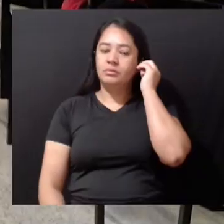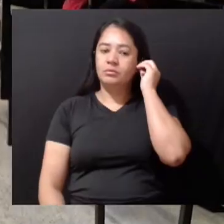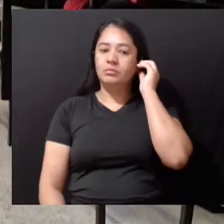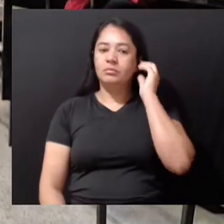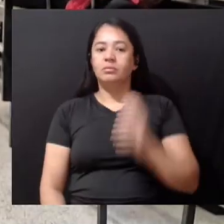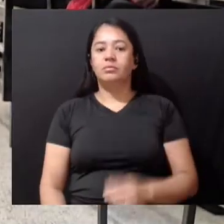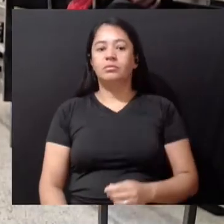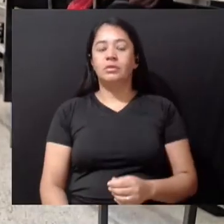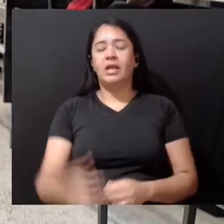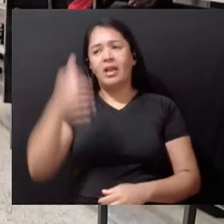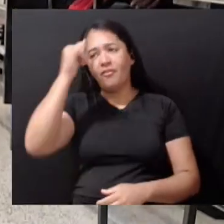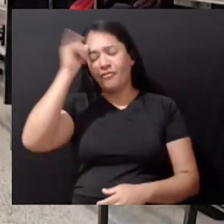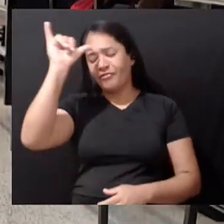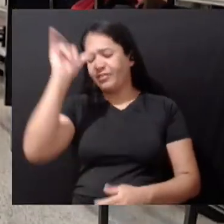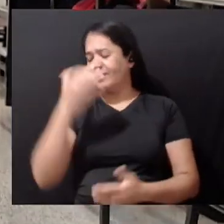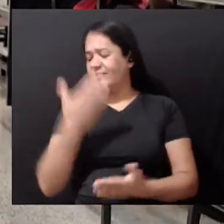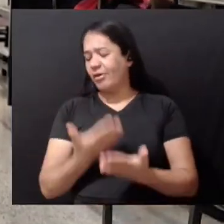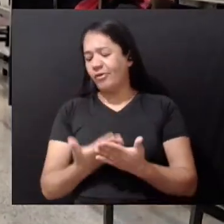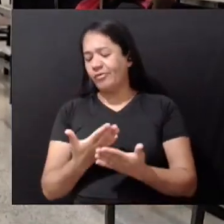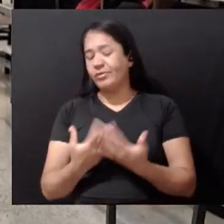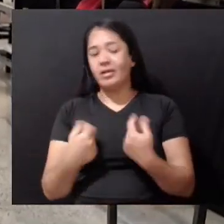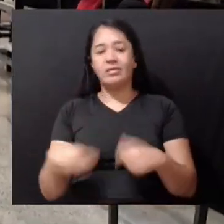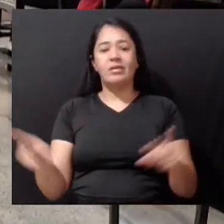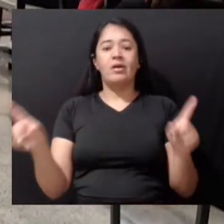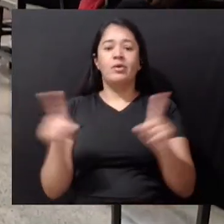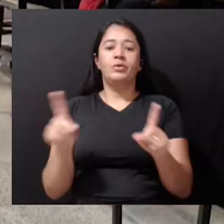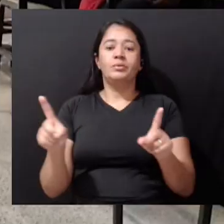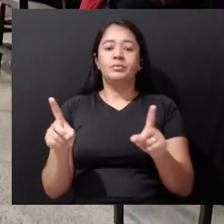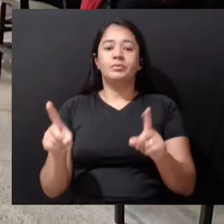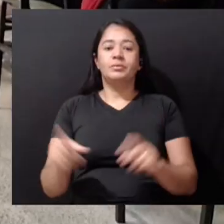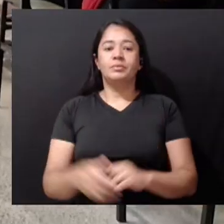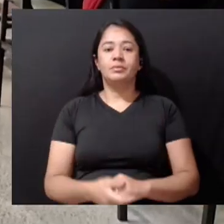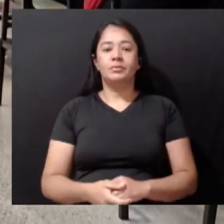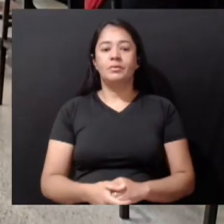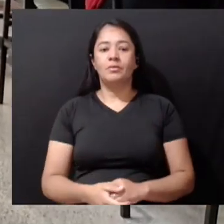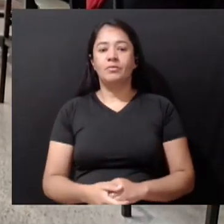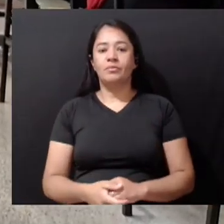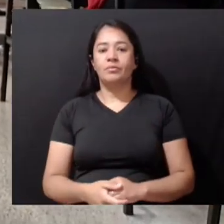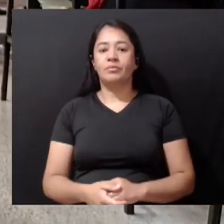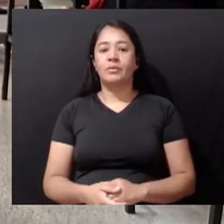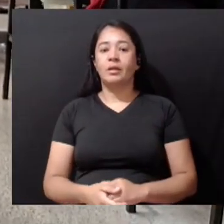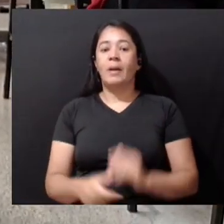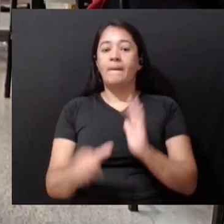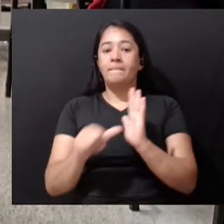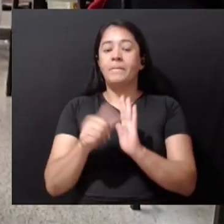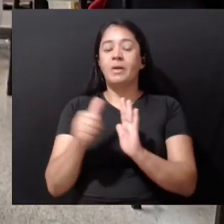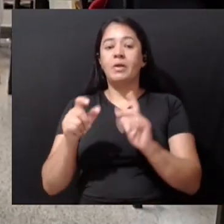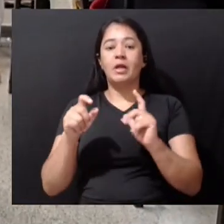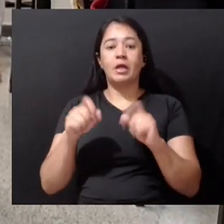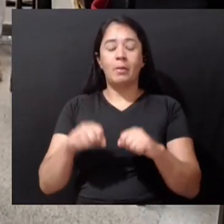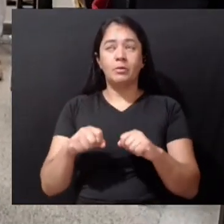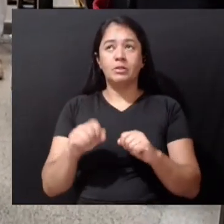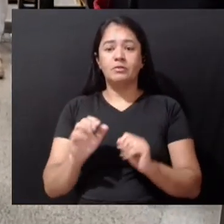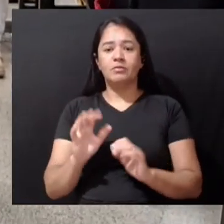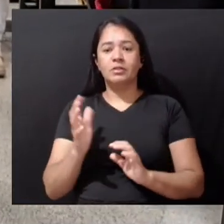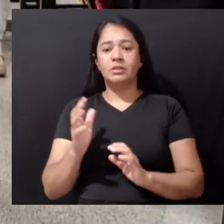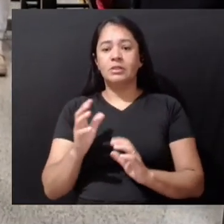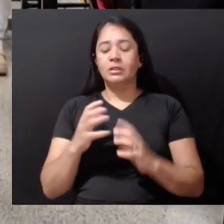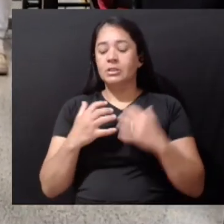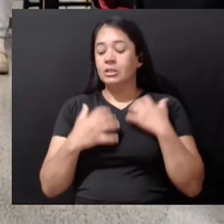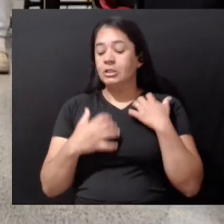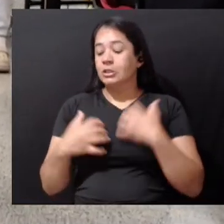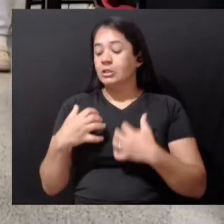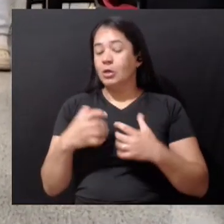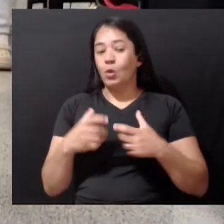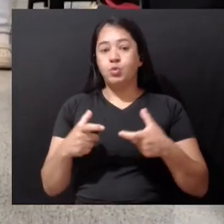Não haja um exagero de estudo. Primeiro que isso pode causar uma aflição maior, né? Então ele pode se